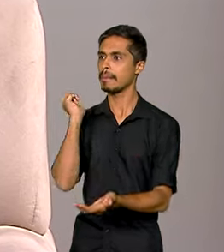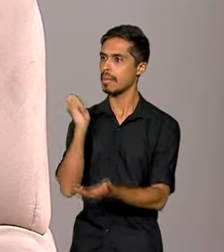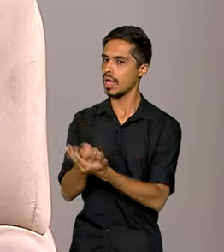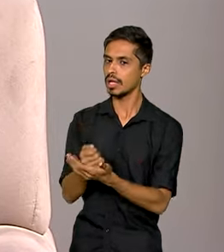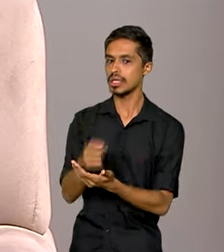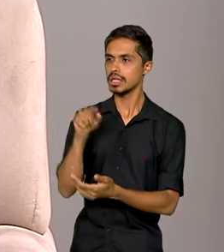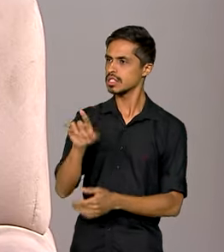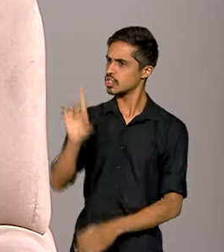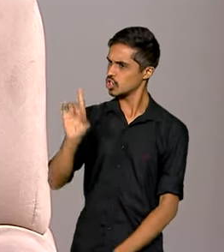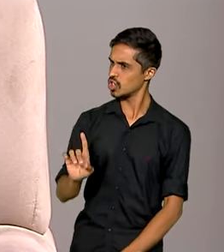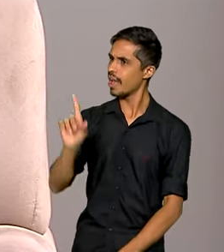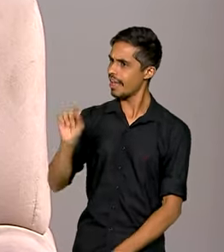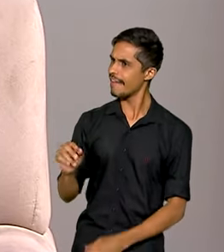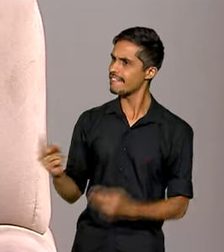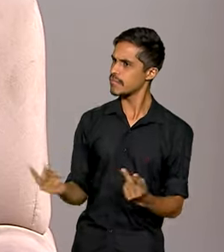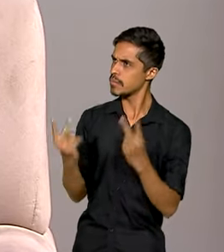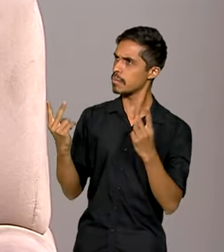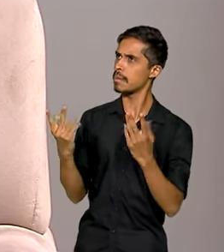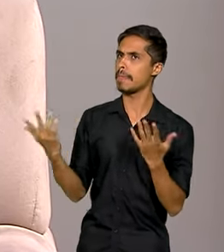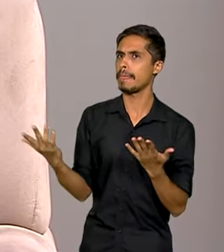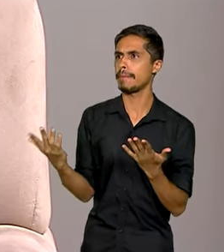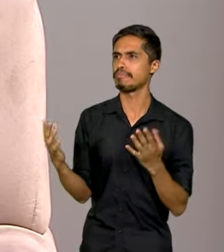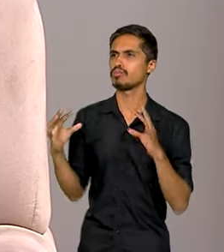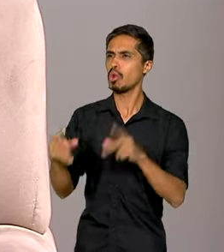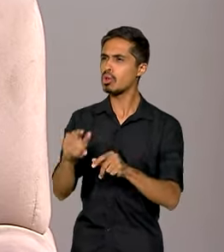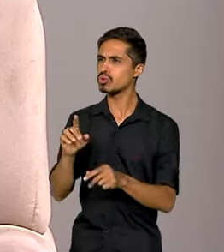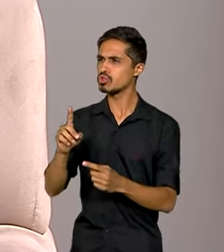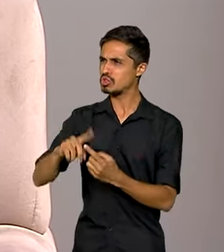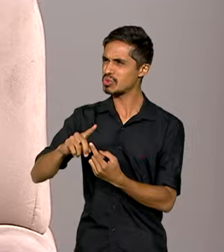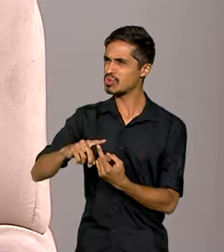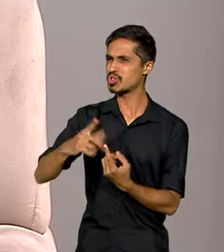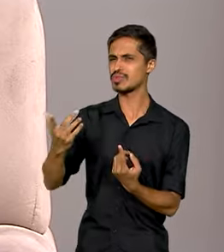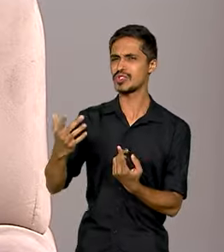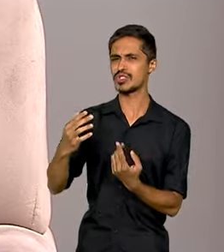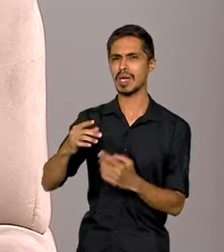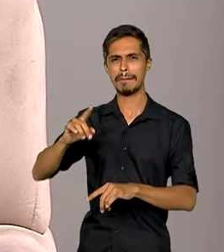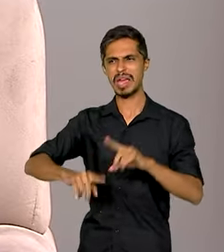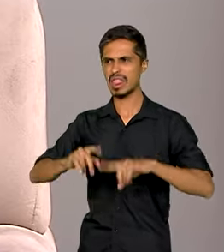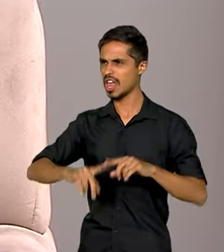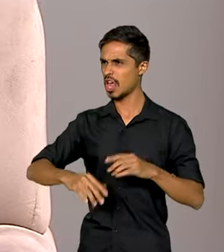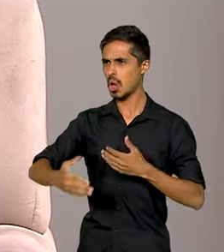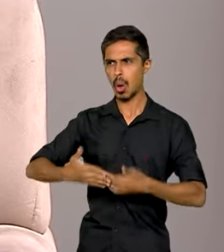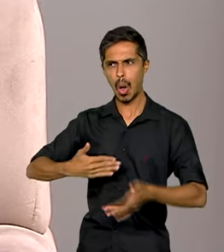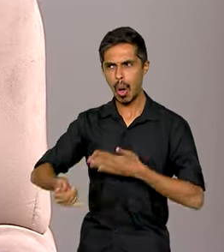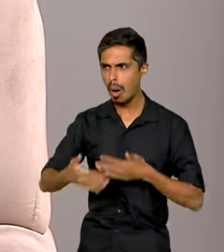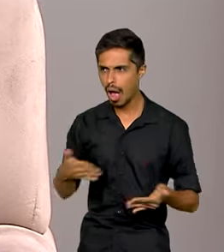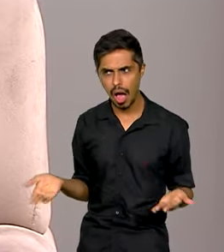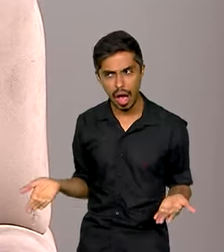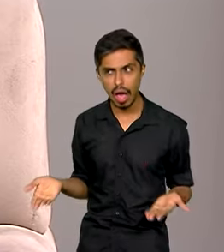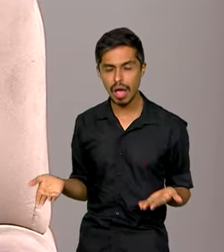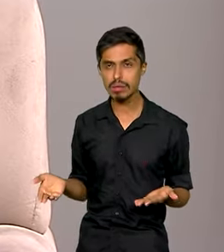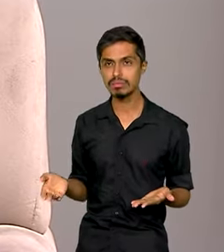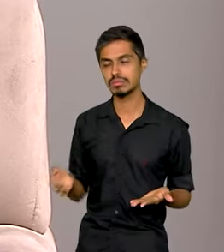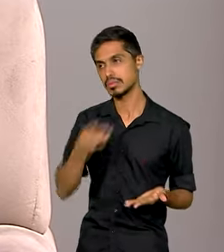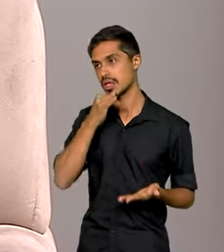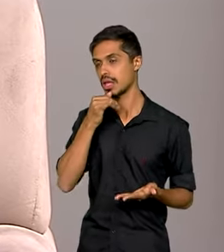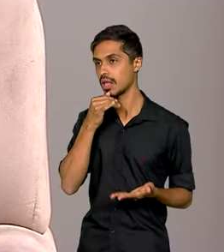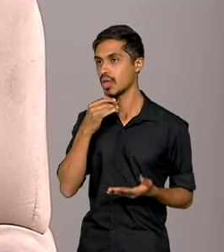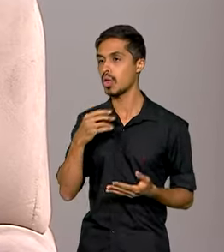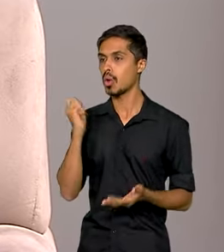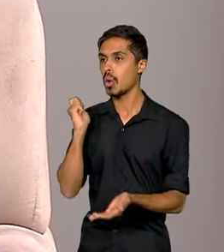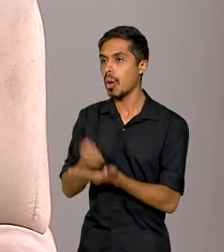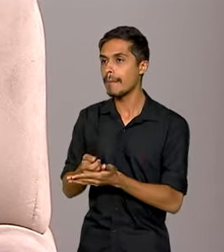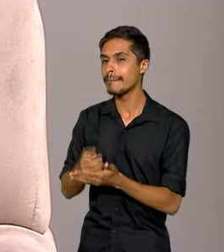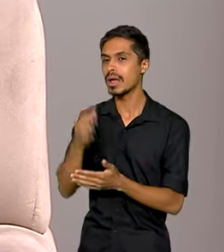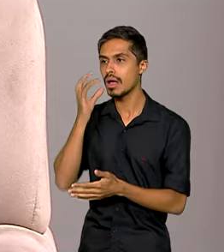e esse Direito vale para todo tipo de produto todo tipo de compra diretor por exemplo compras físicas